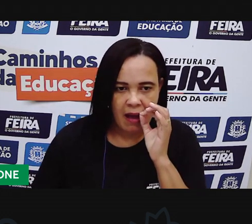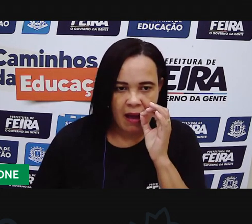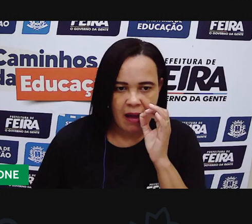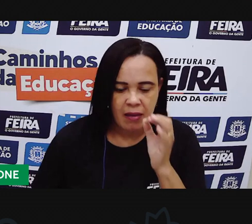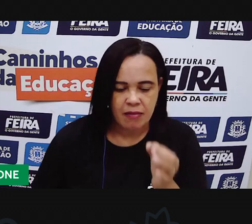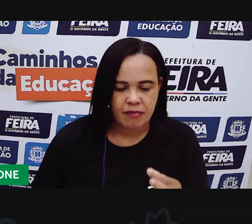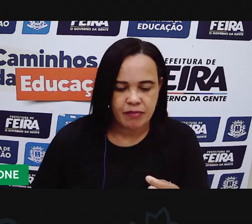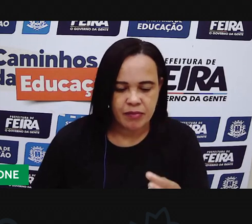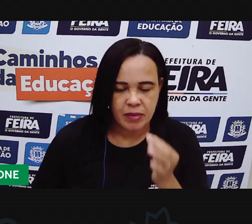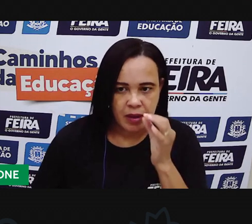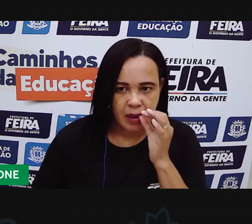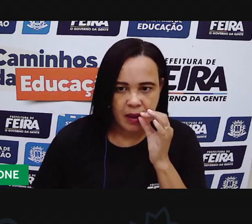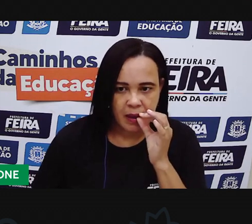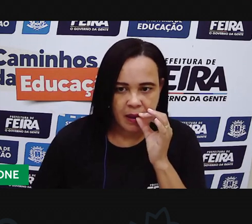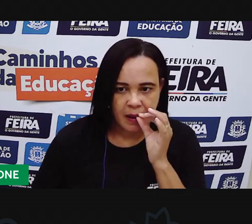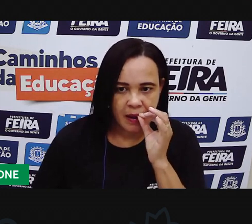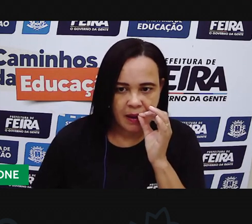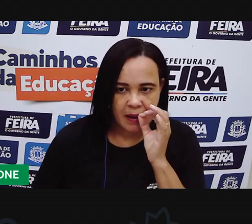Compartilhar.